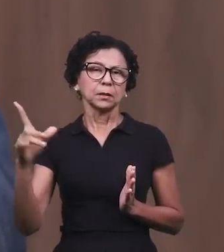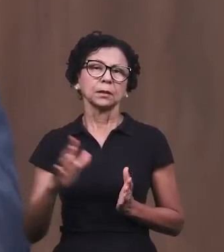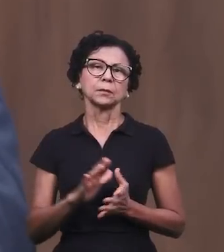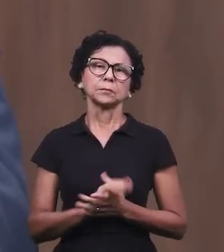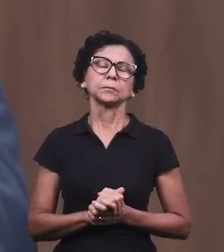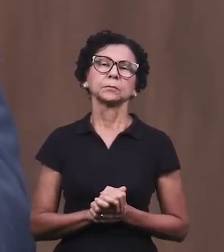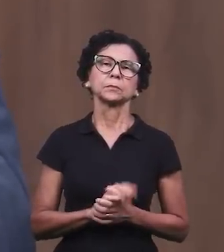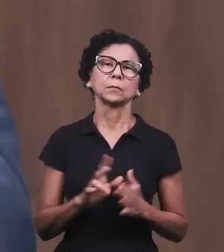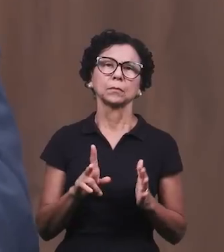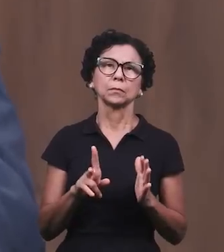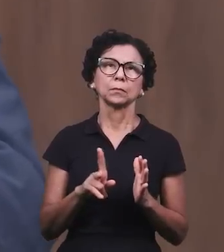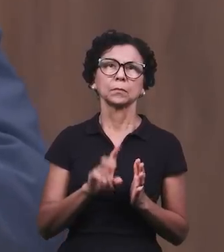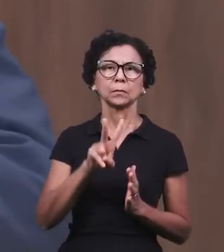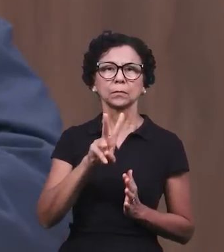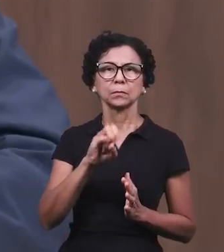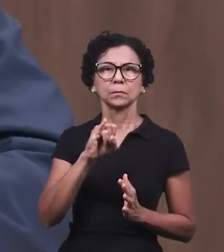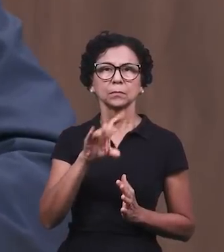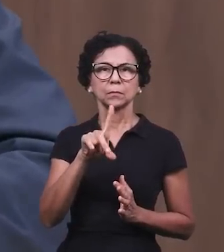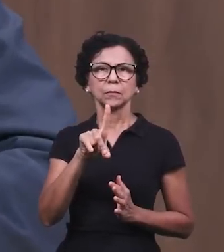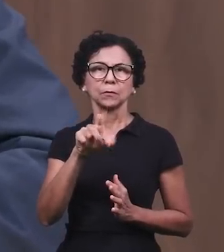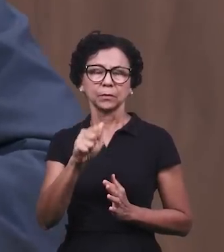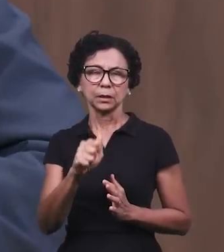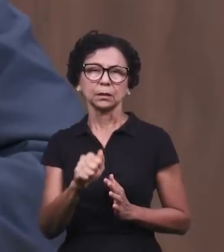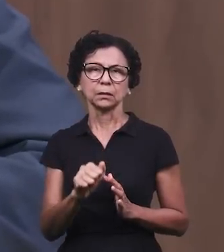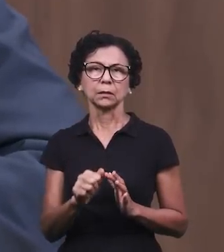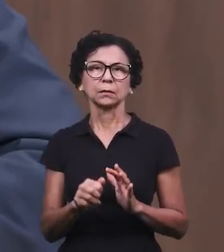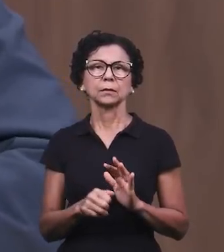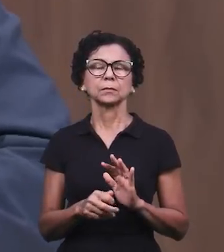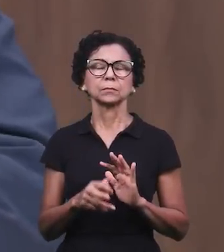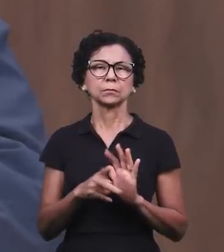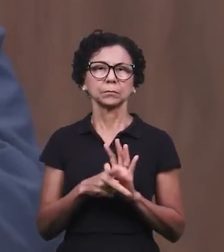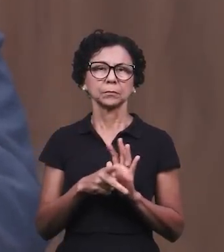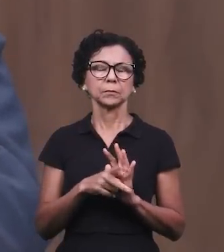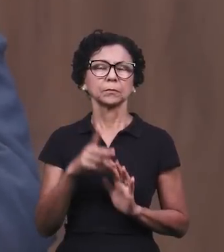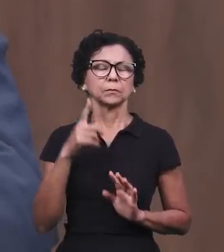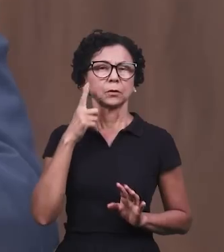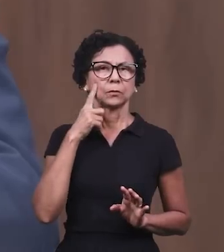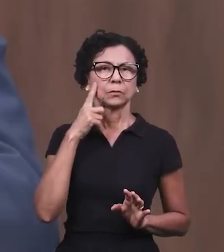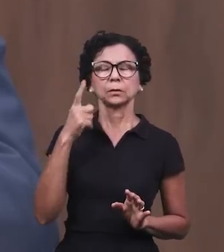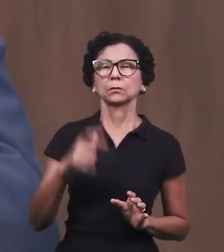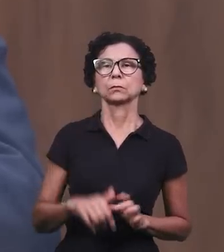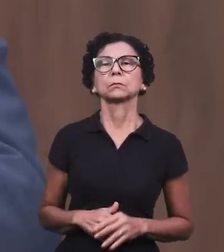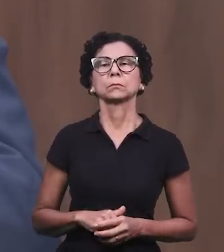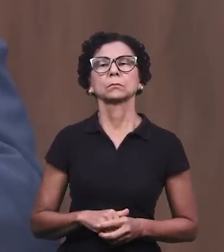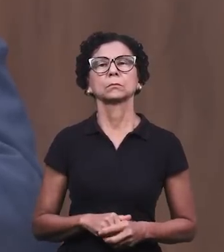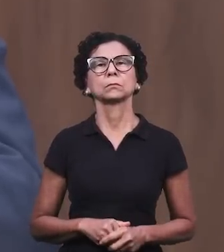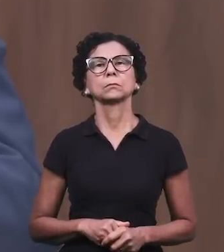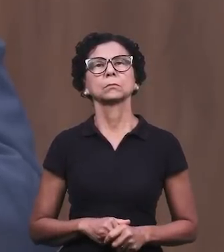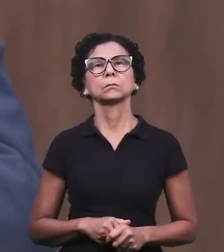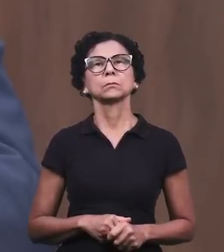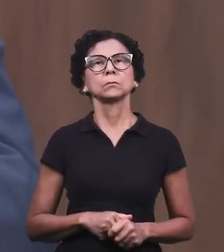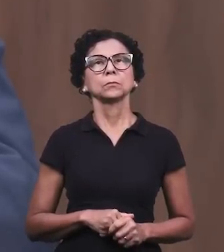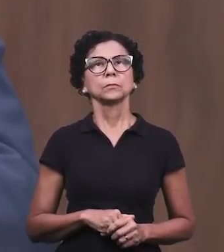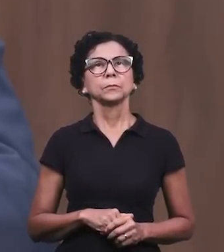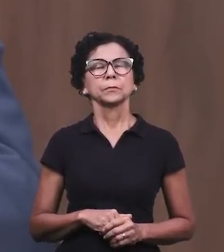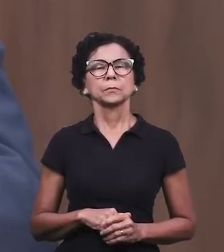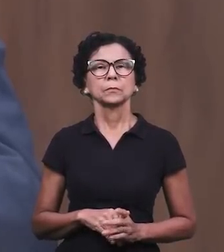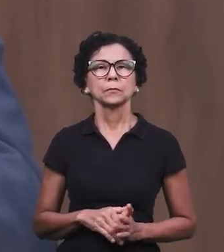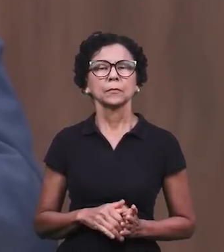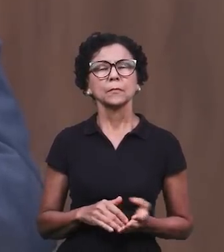nós temos falado, e é uma coisa que nós temos batido nos nossos seminários. Então, nós estamos falando daquilo que é a